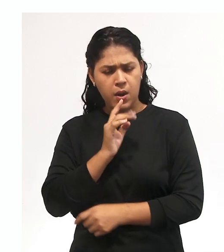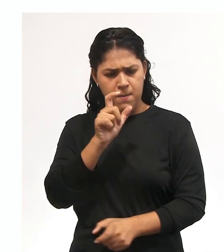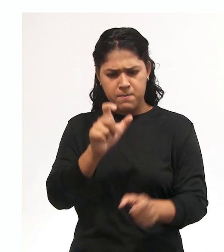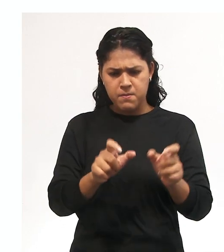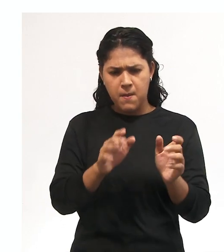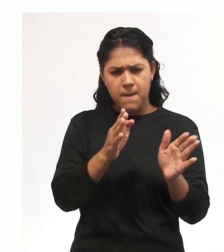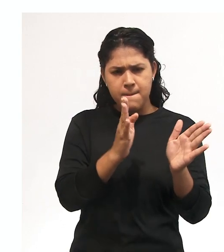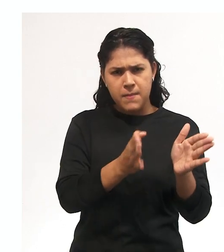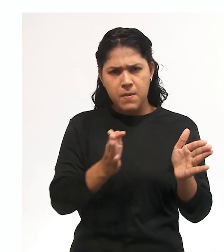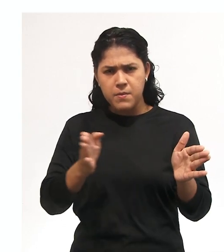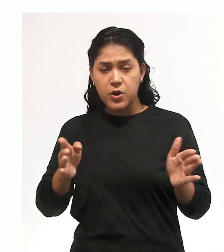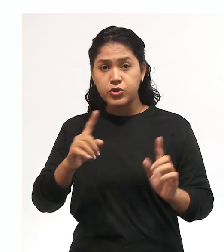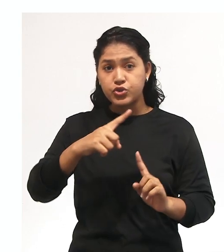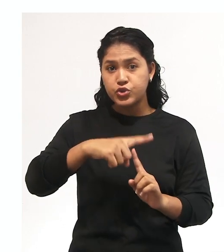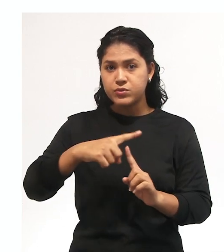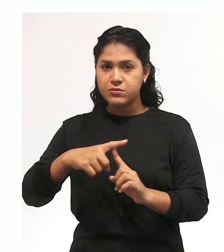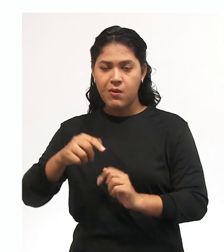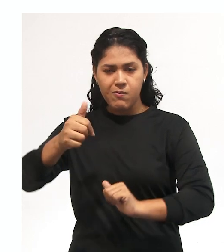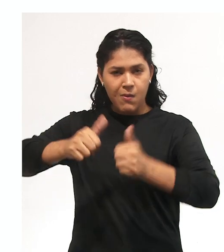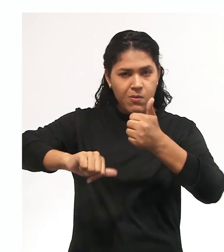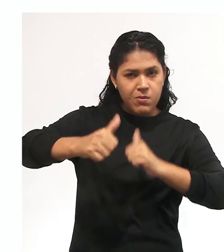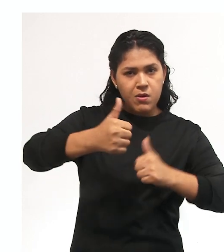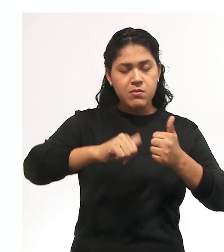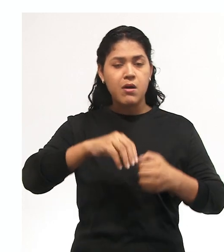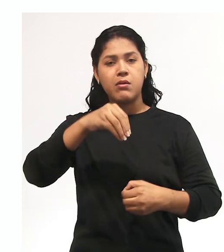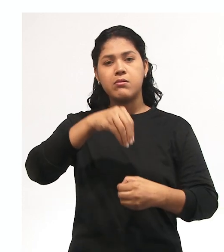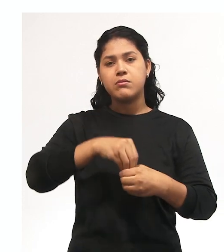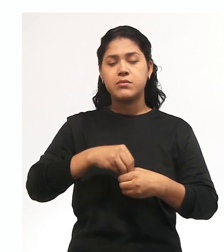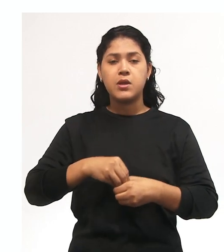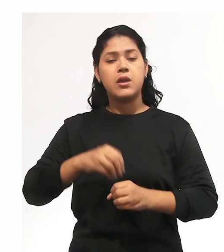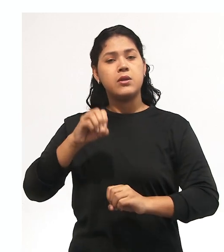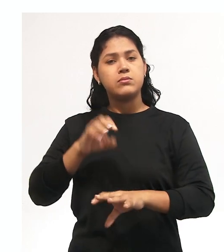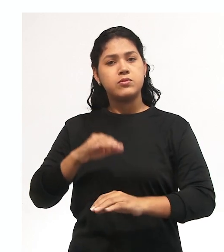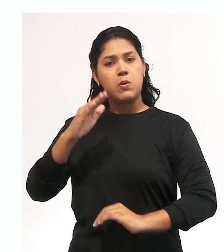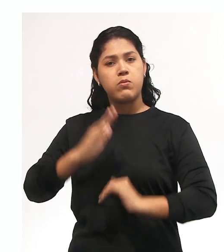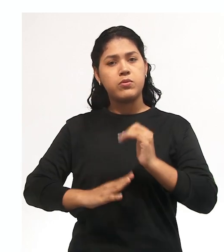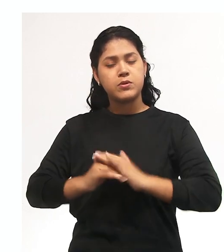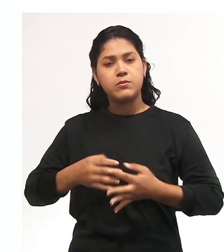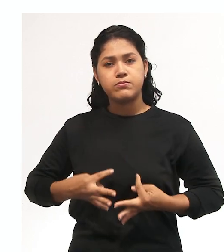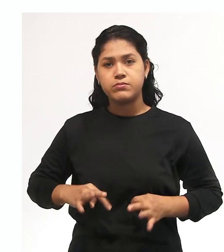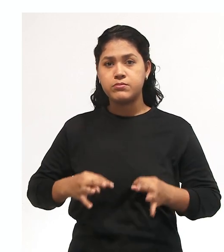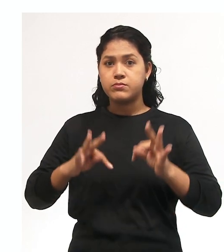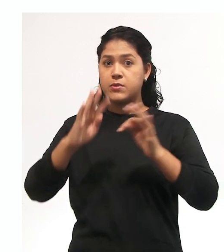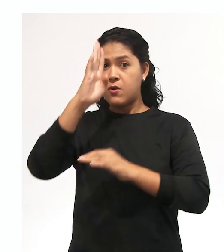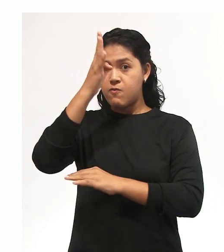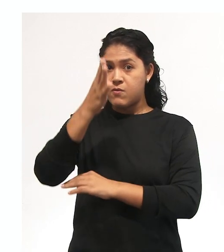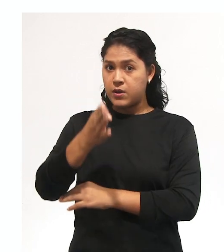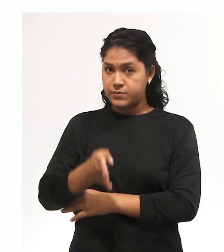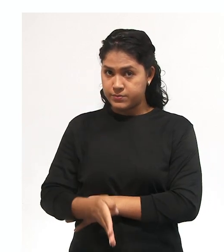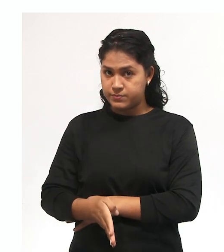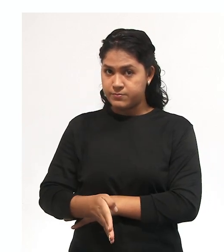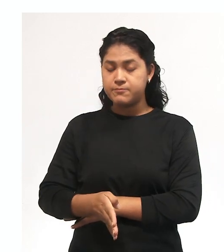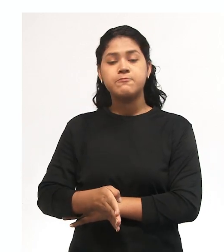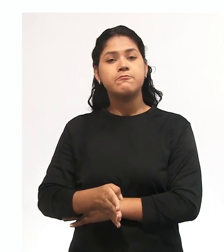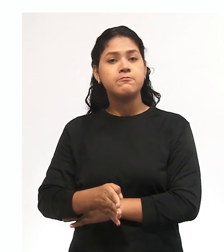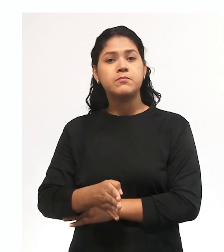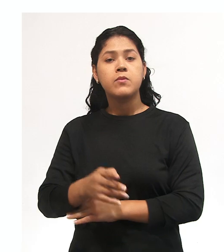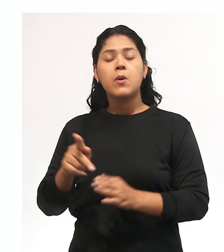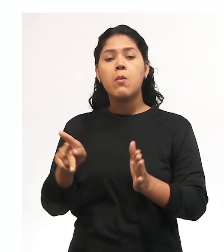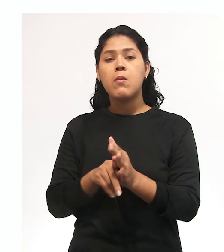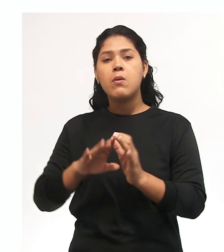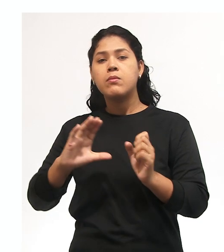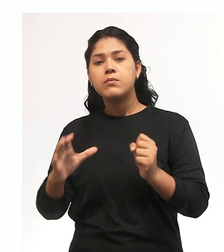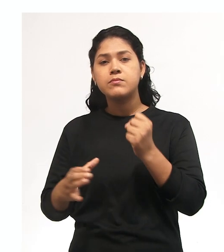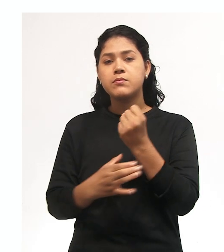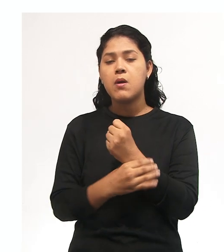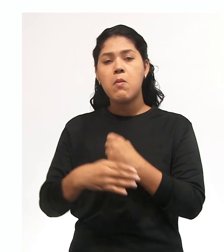de avaliação do ensino na educação profissional e tecnológica, verticalizado aqui, para